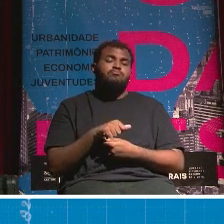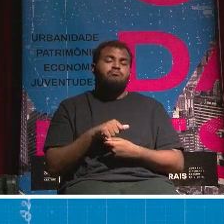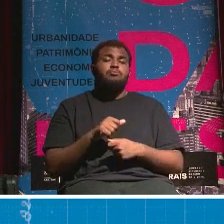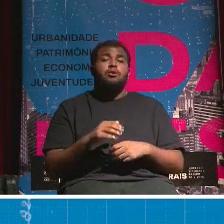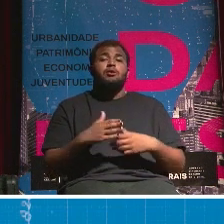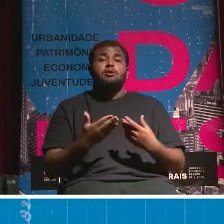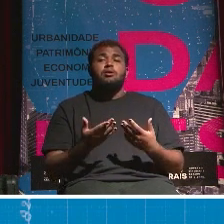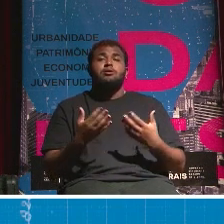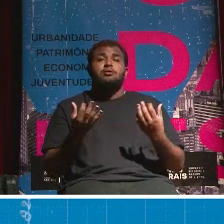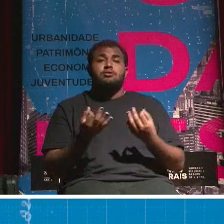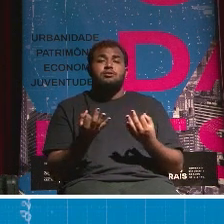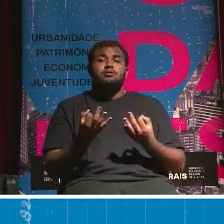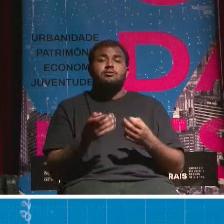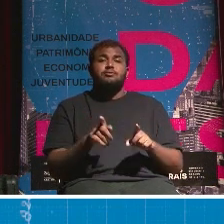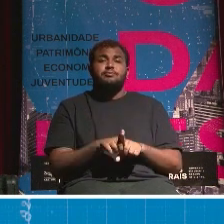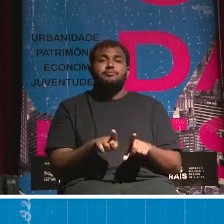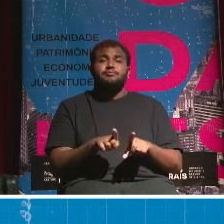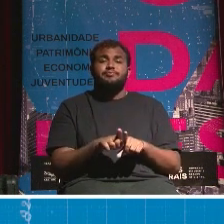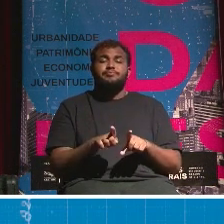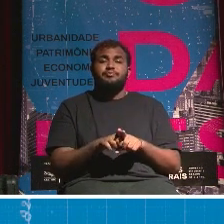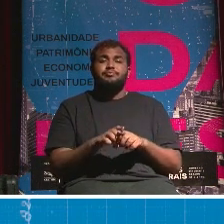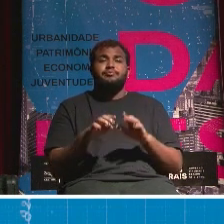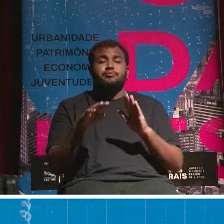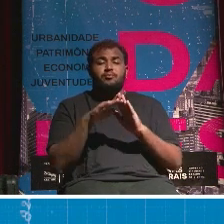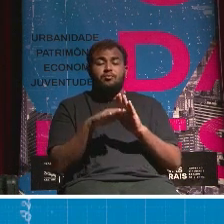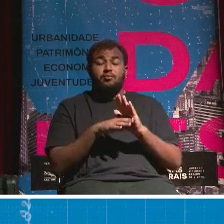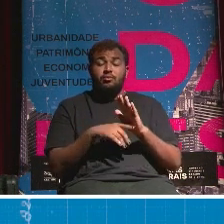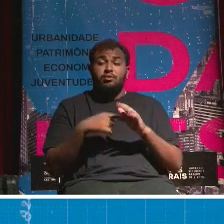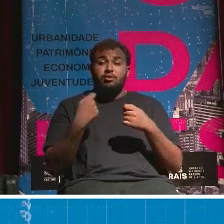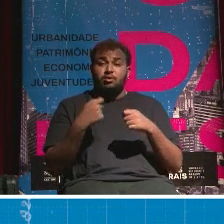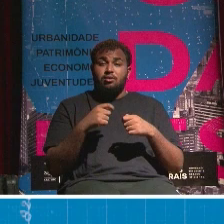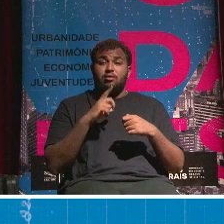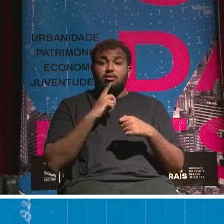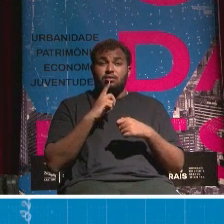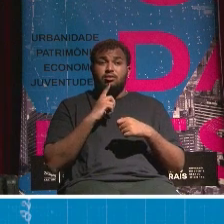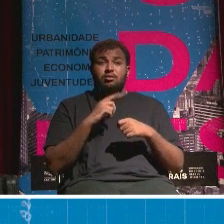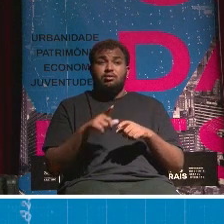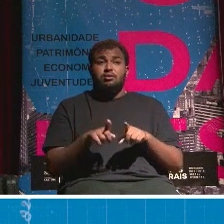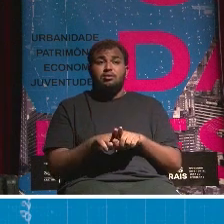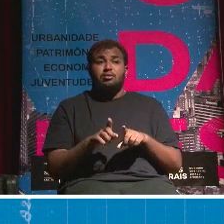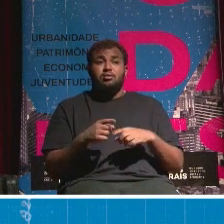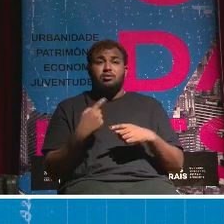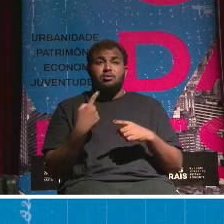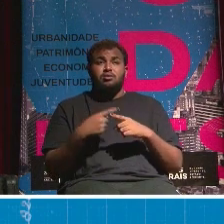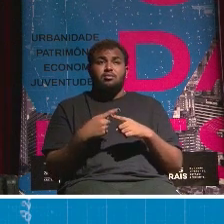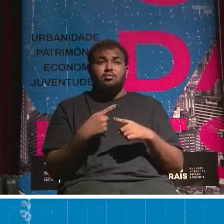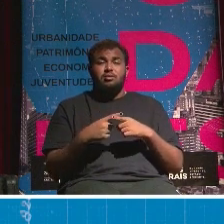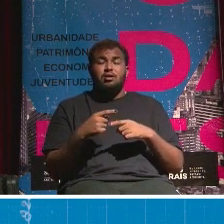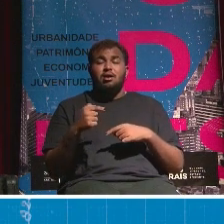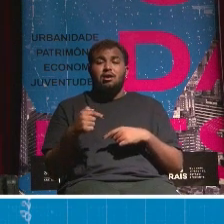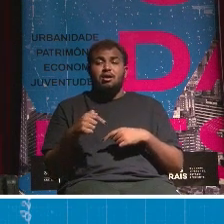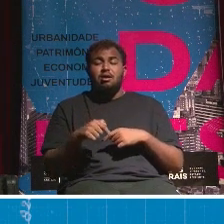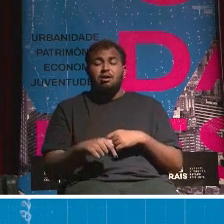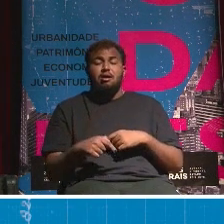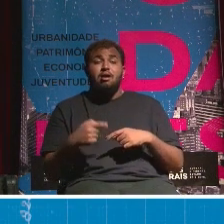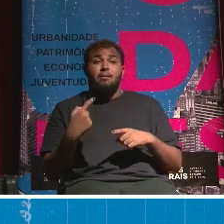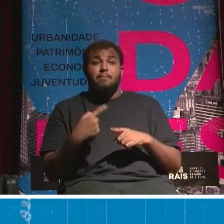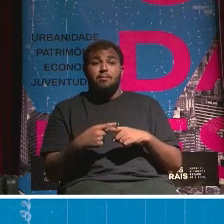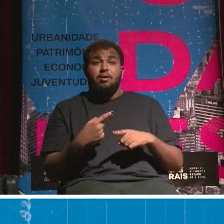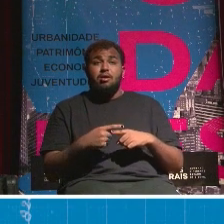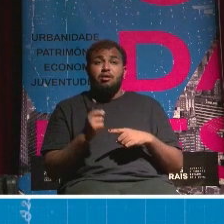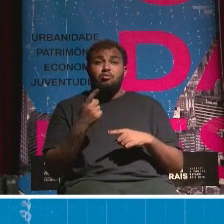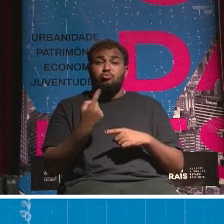que isso tem sido essa metodologia tem sido adotada, mas ela é interessante. Por que eu trouxe ela aqui? Porque ela nos